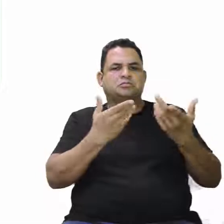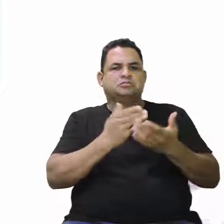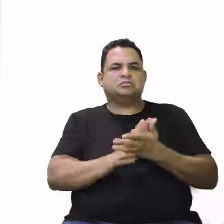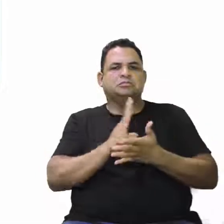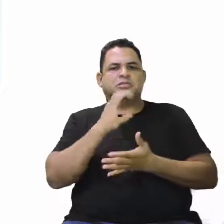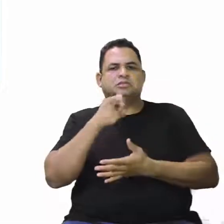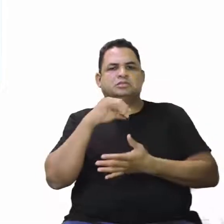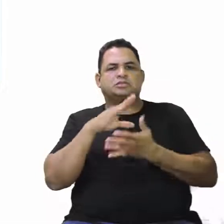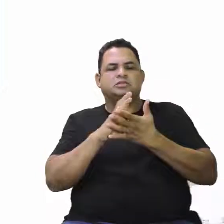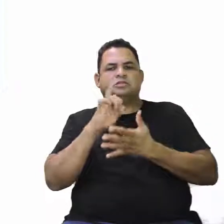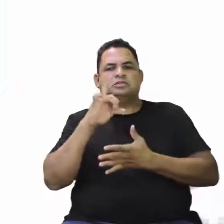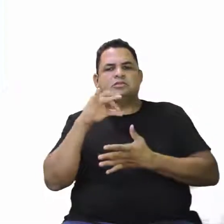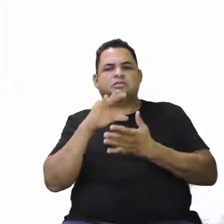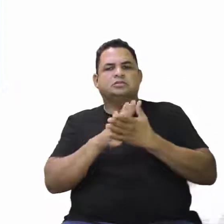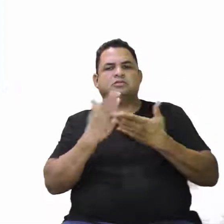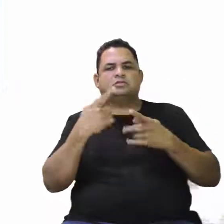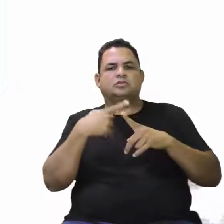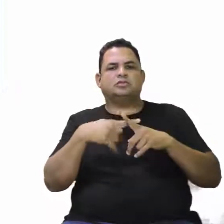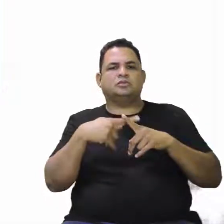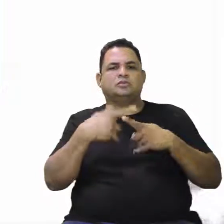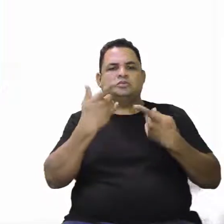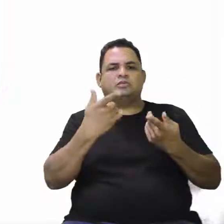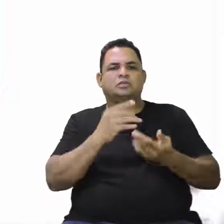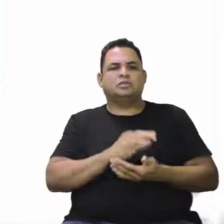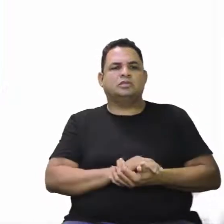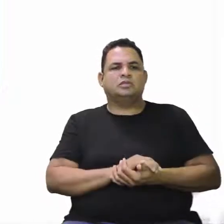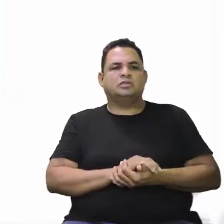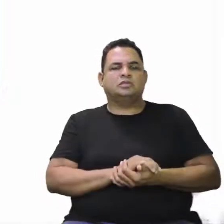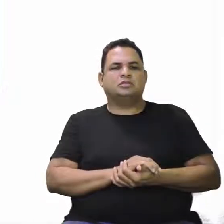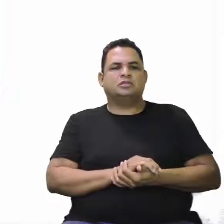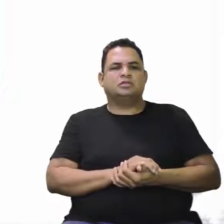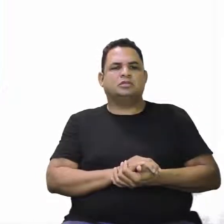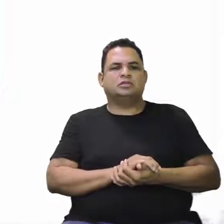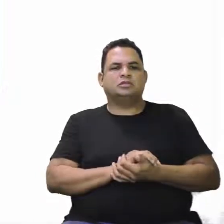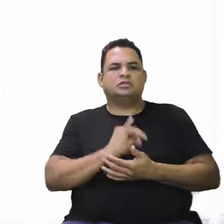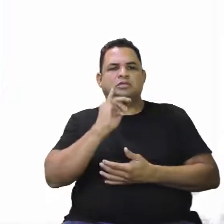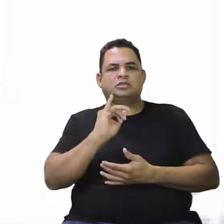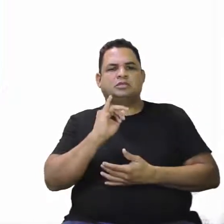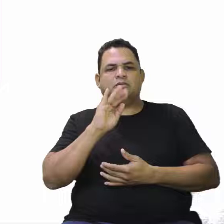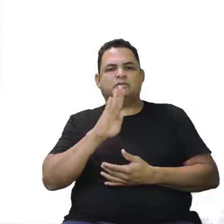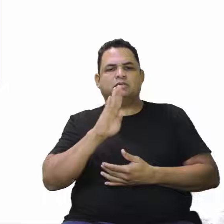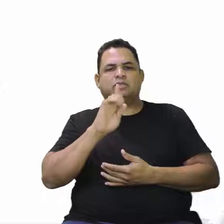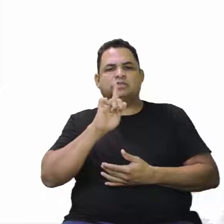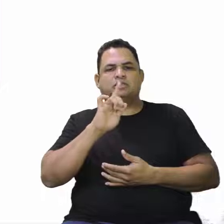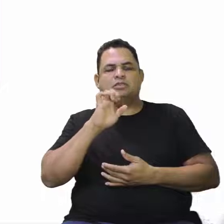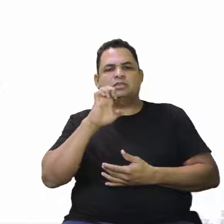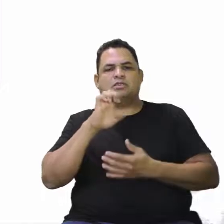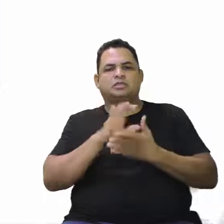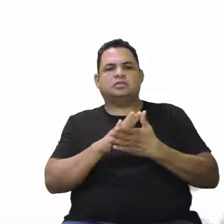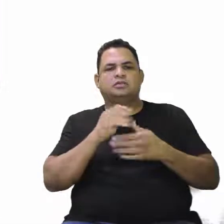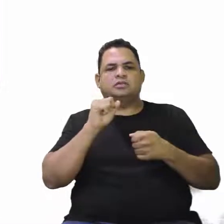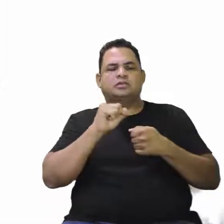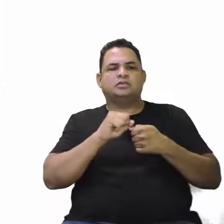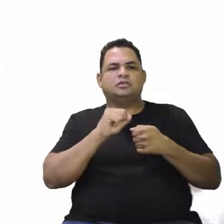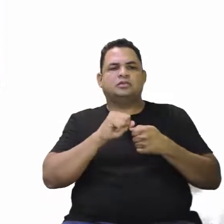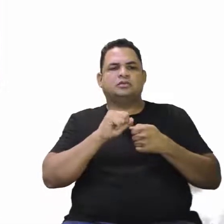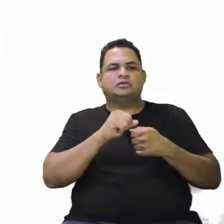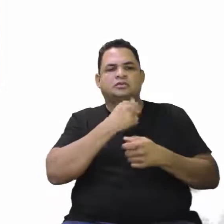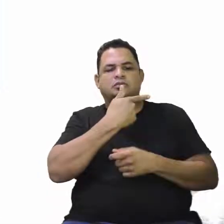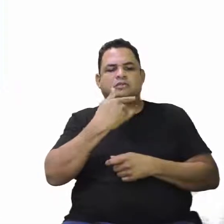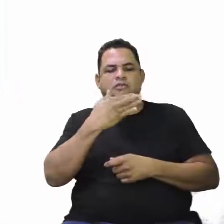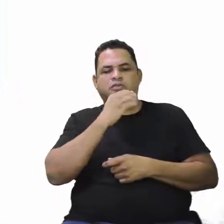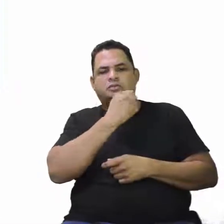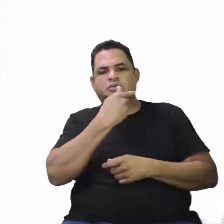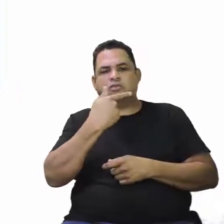é censo demográfico, porque o último censo demográfico do IBGE foi realizado em